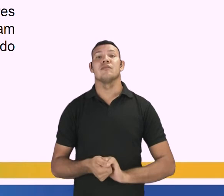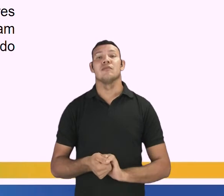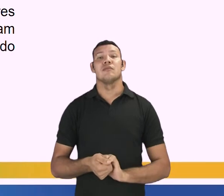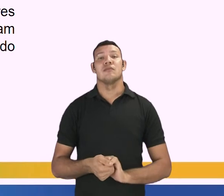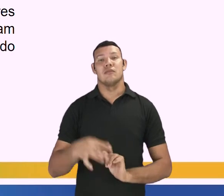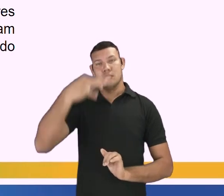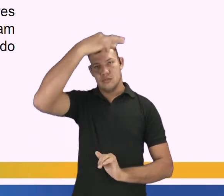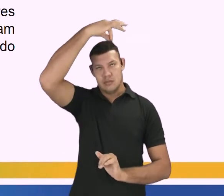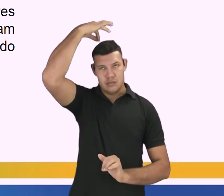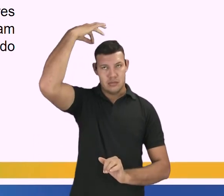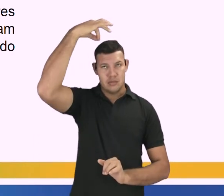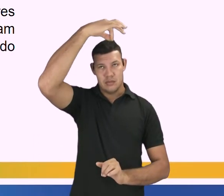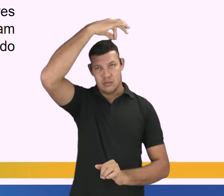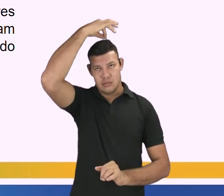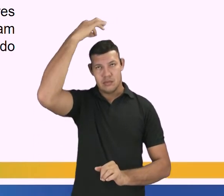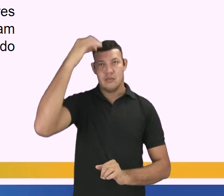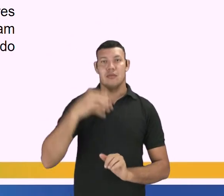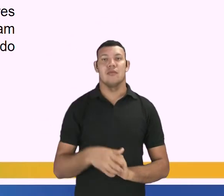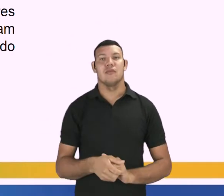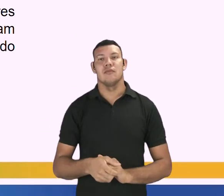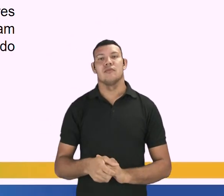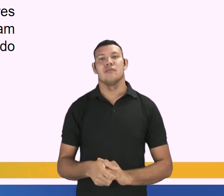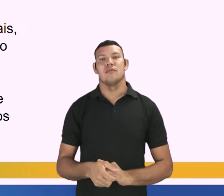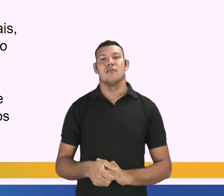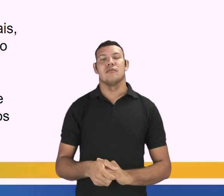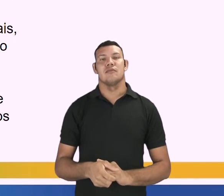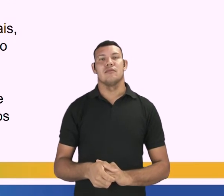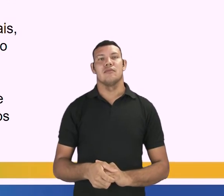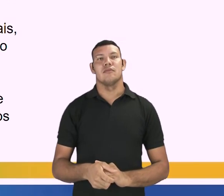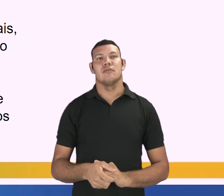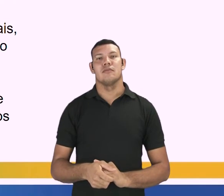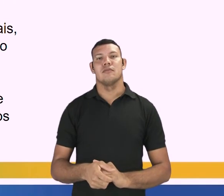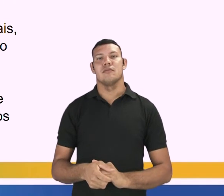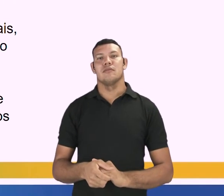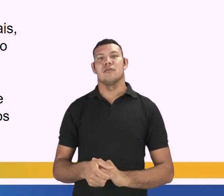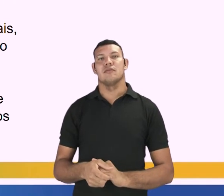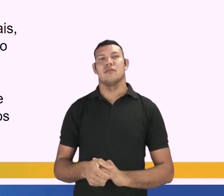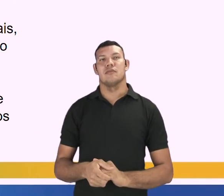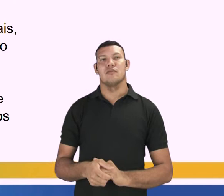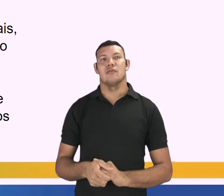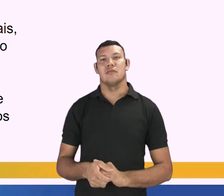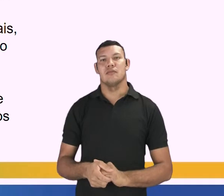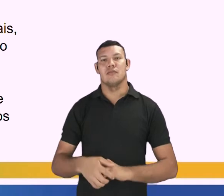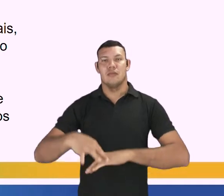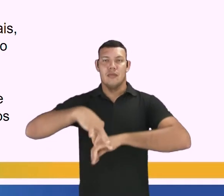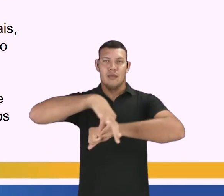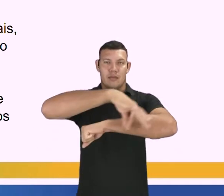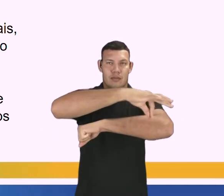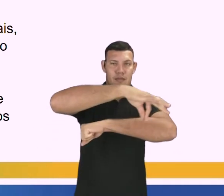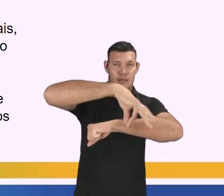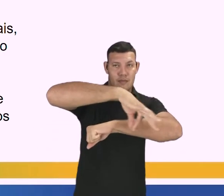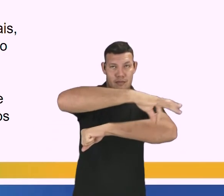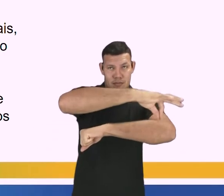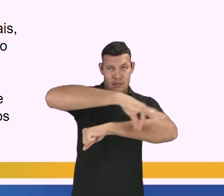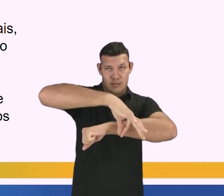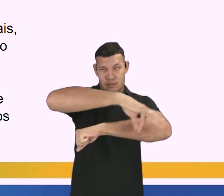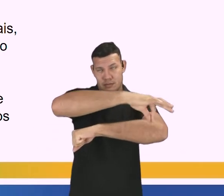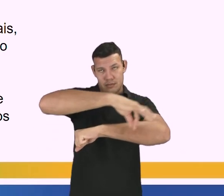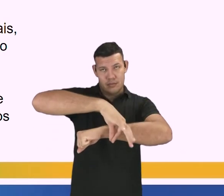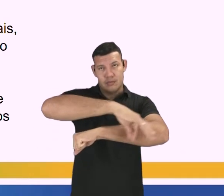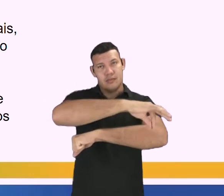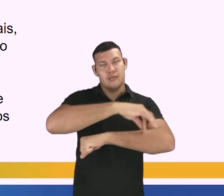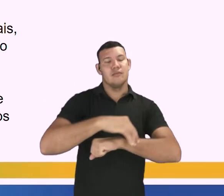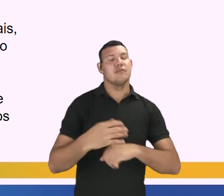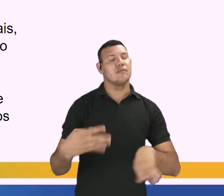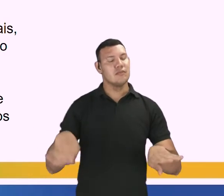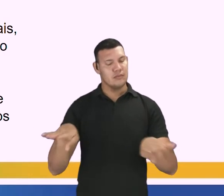fica-se conhecido como os teólogos do período medieval. A arquitetura, ela vai ser